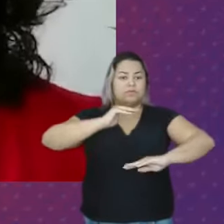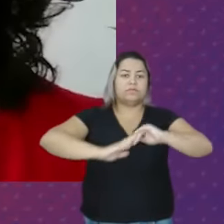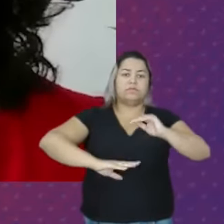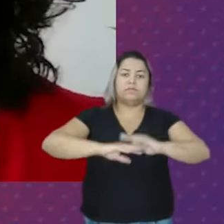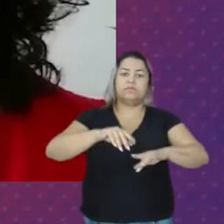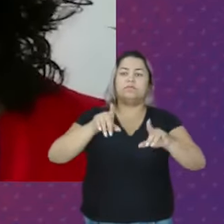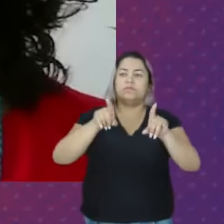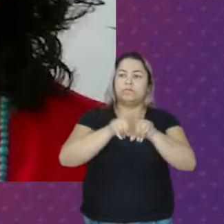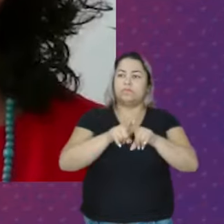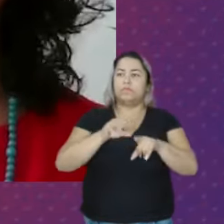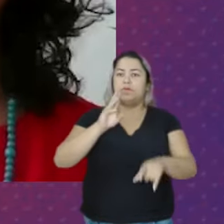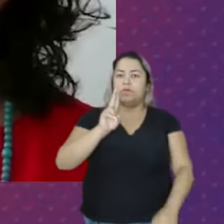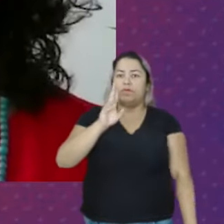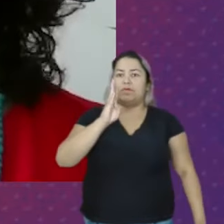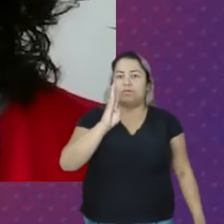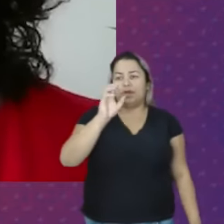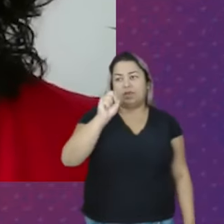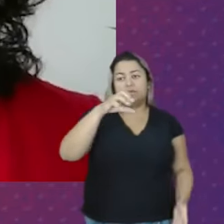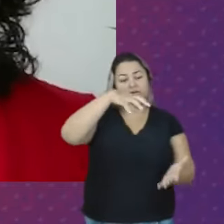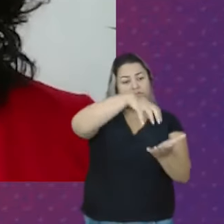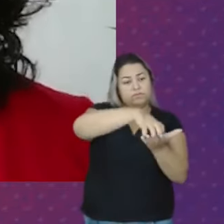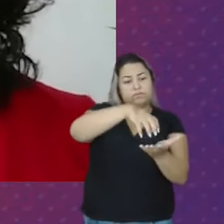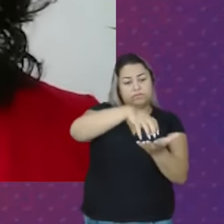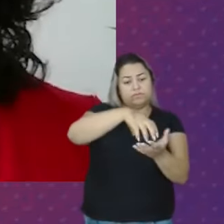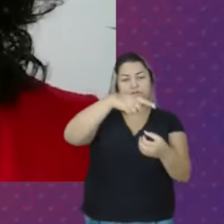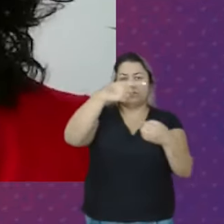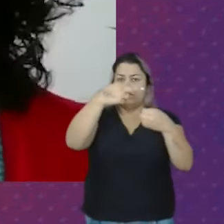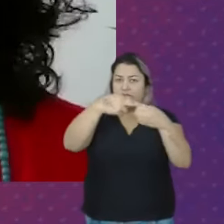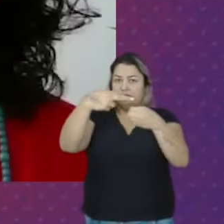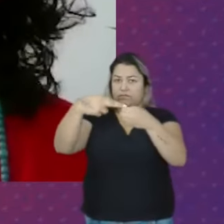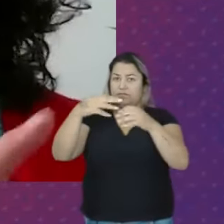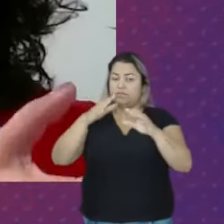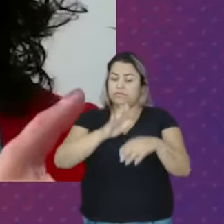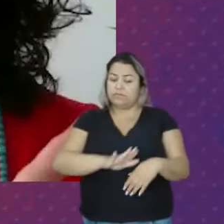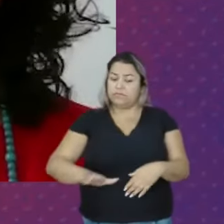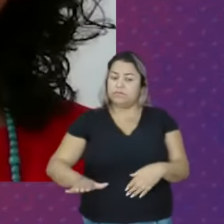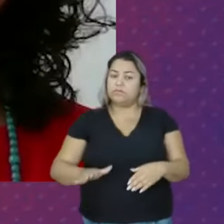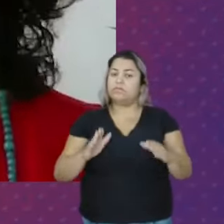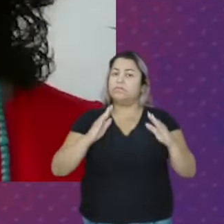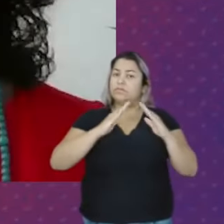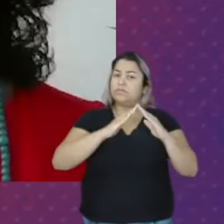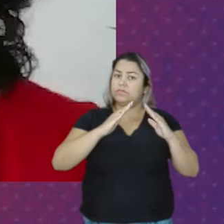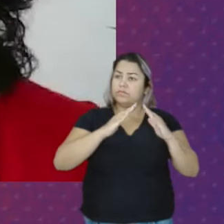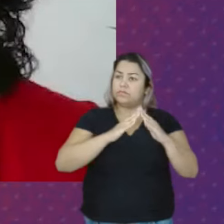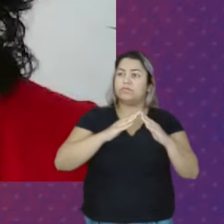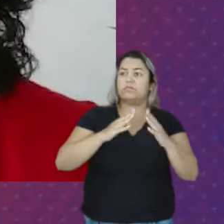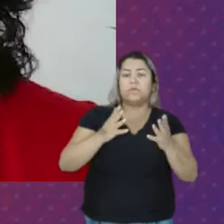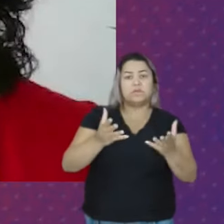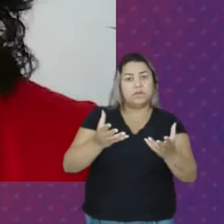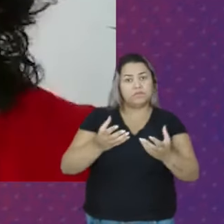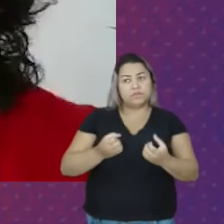numa determinada UBS daquela região onde a criança mora, recebe e atende essa